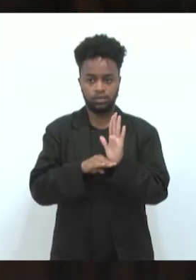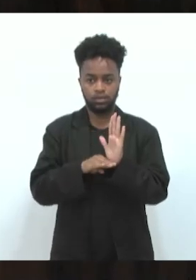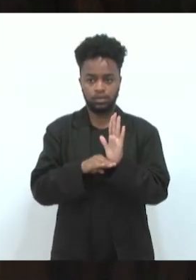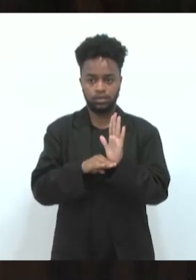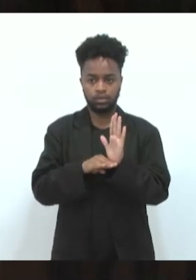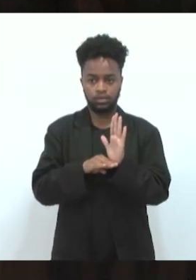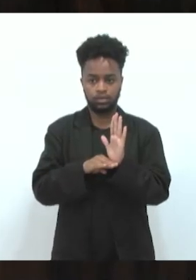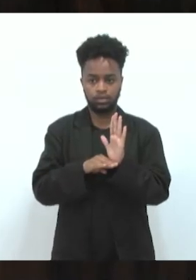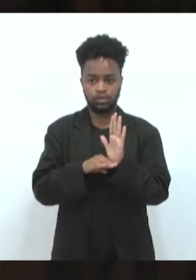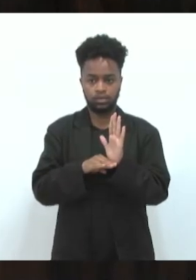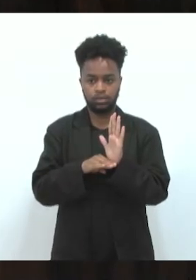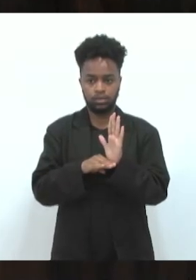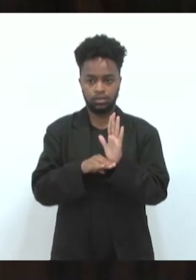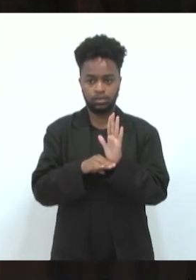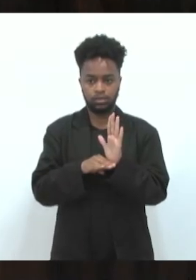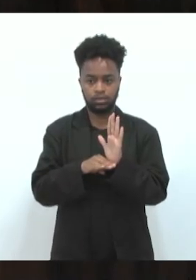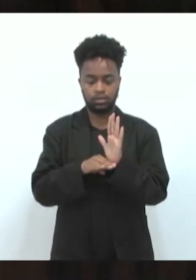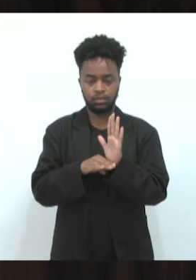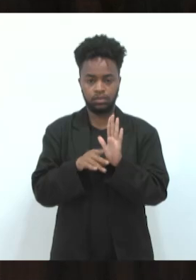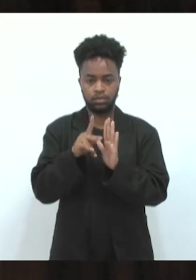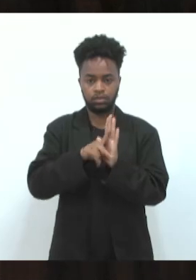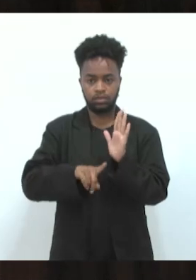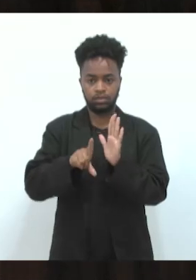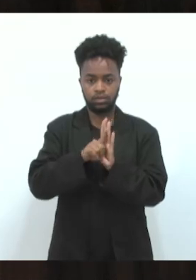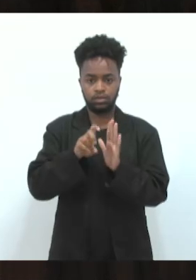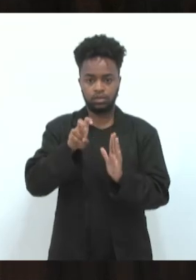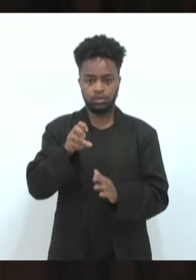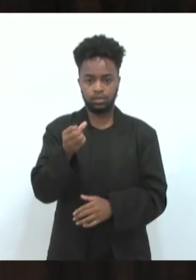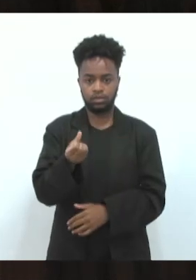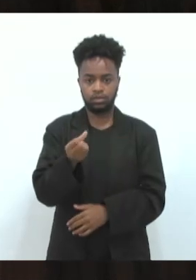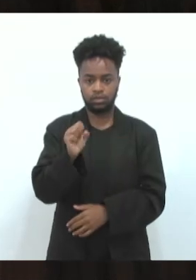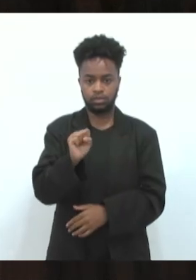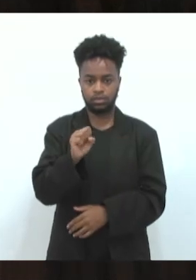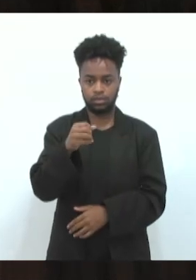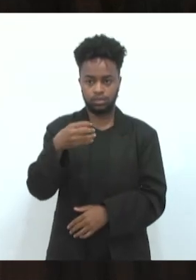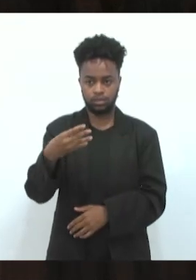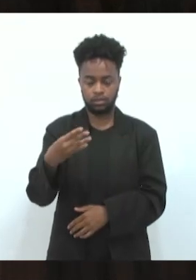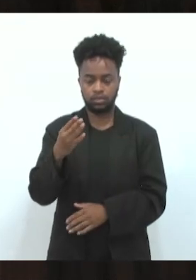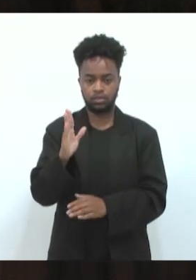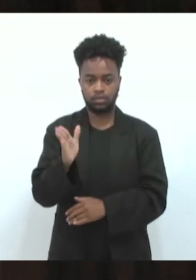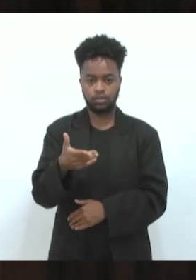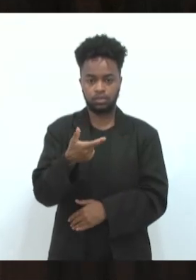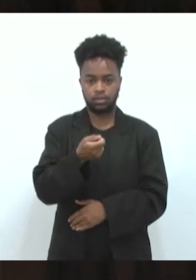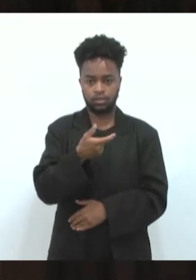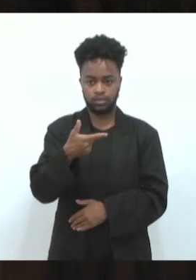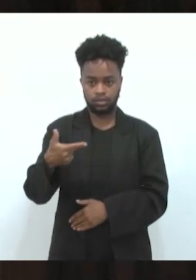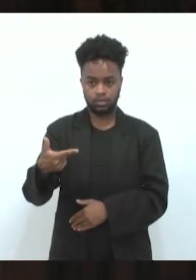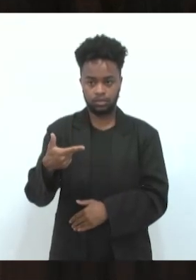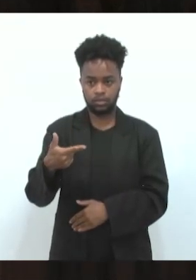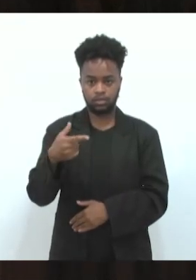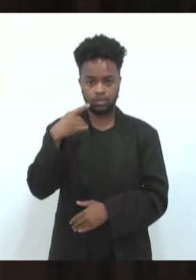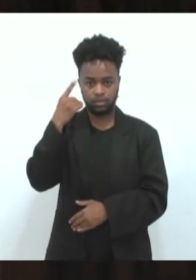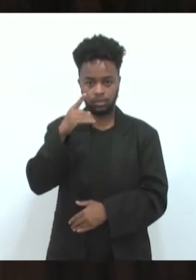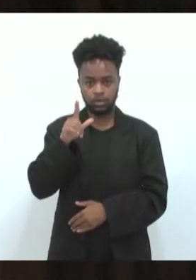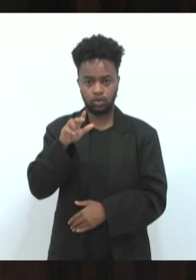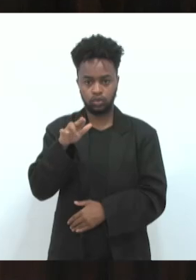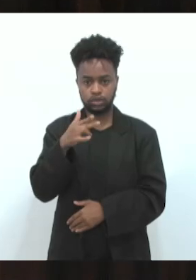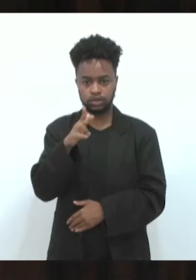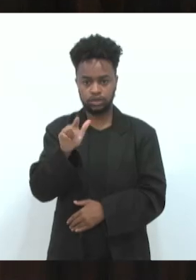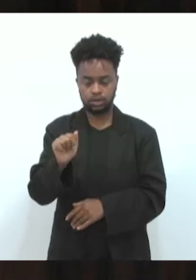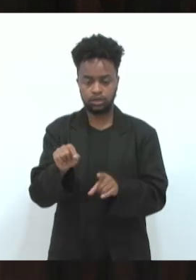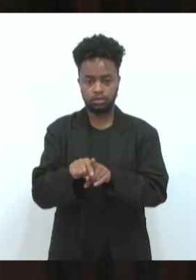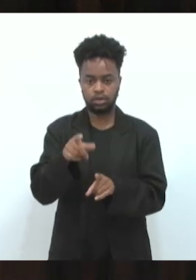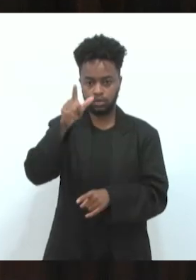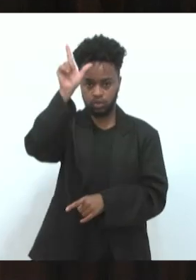Requer a inclusão na ordem do dia do projeto de lei 5.684 de 2022, deputada Lucinha Luz